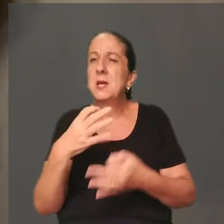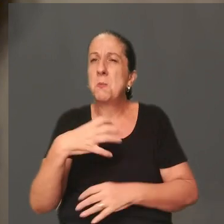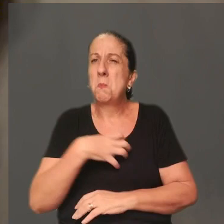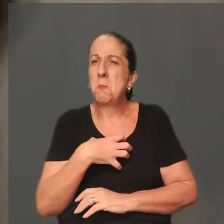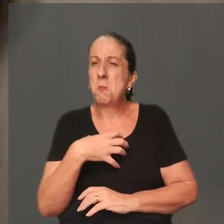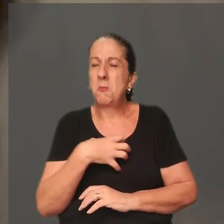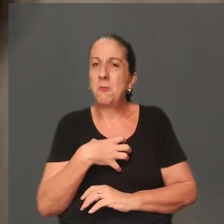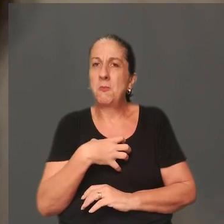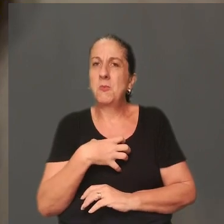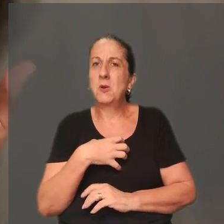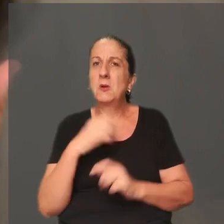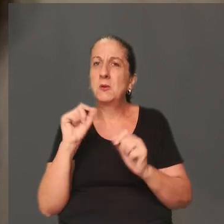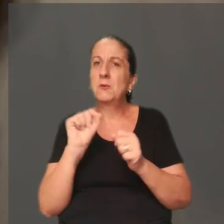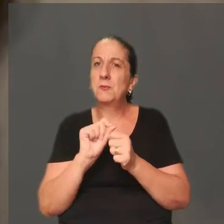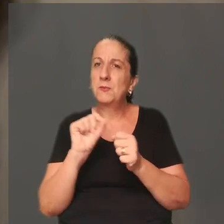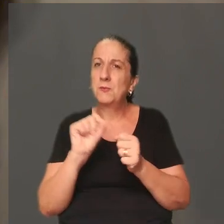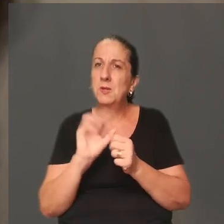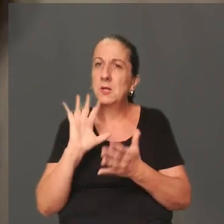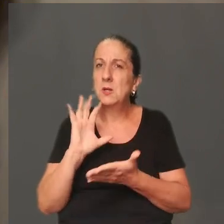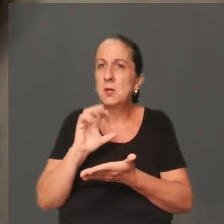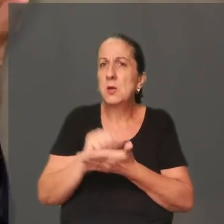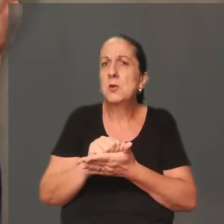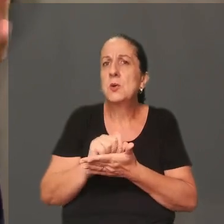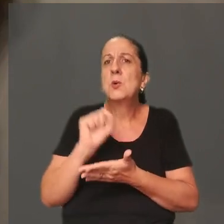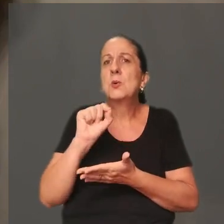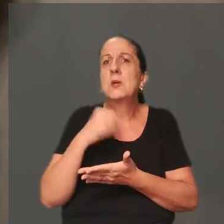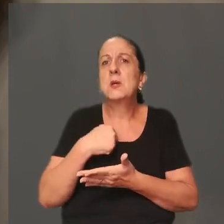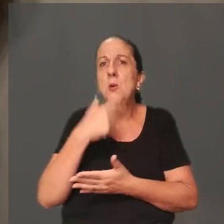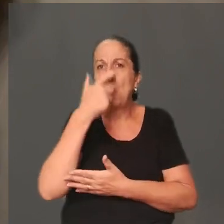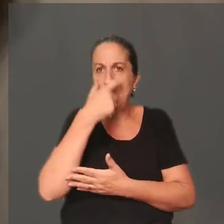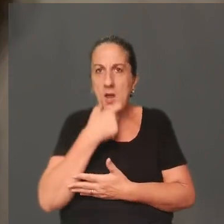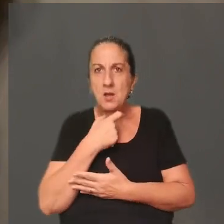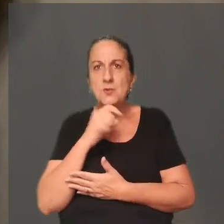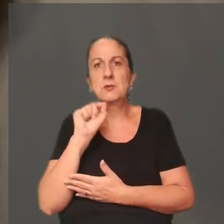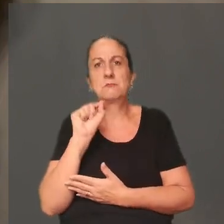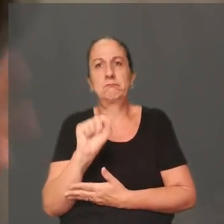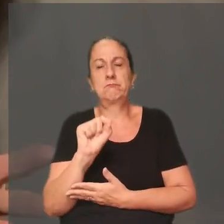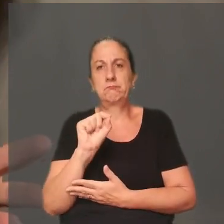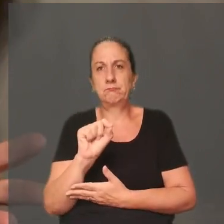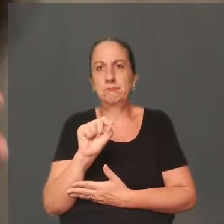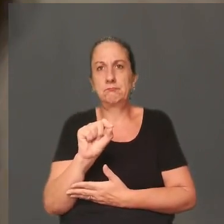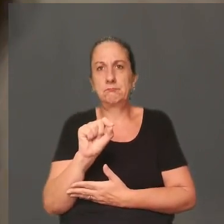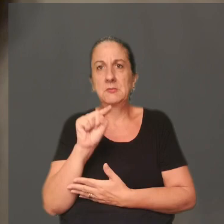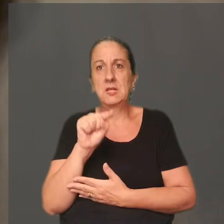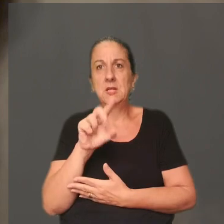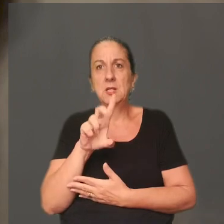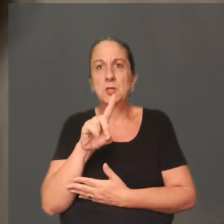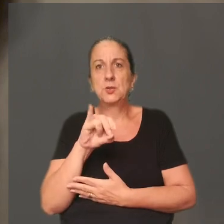que, de certo modo, me fez registrar o que eu achava daquele